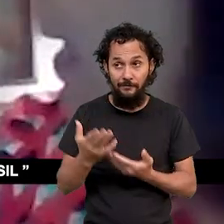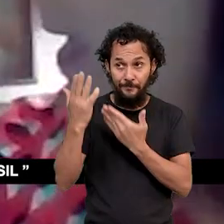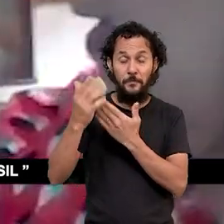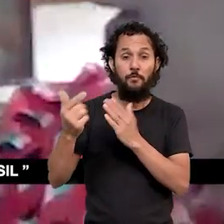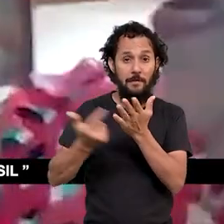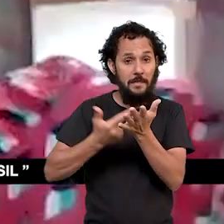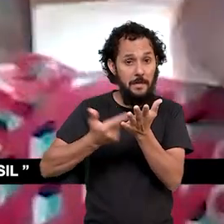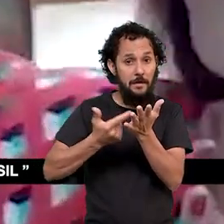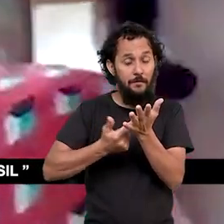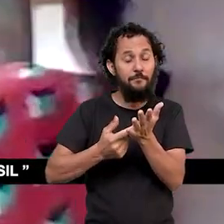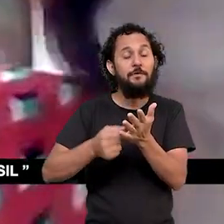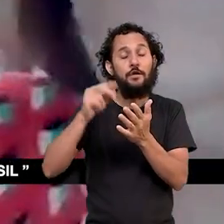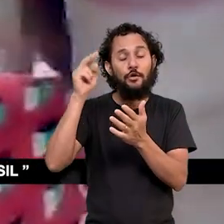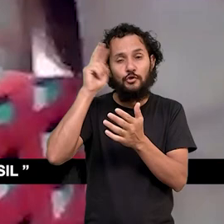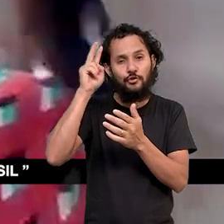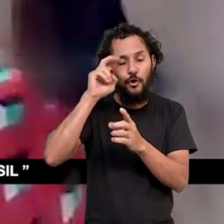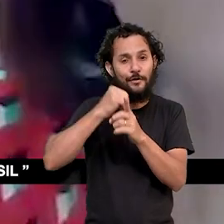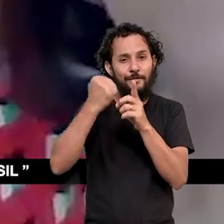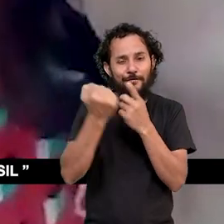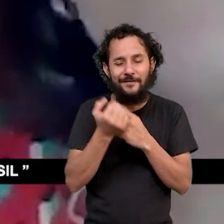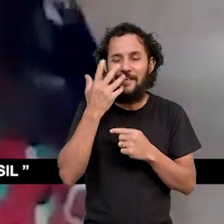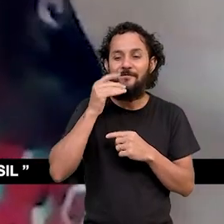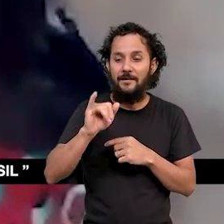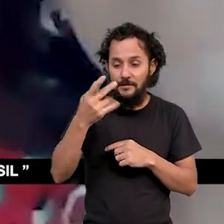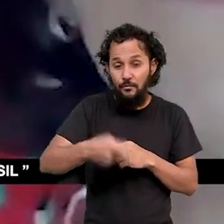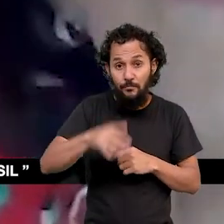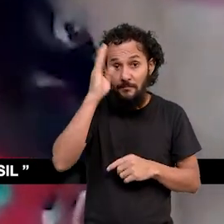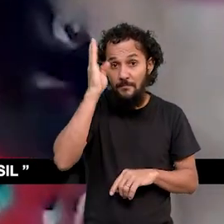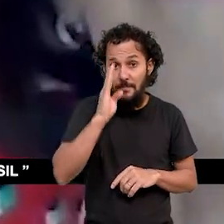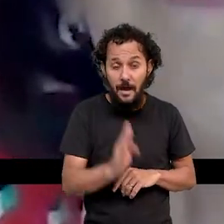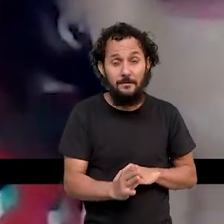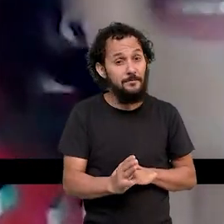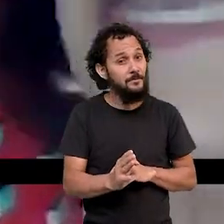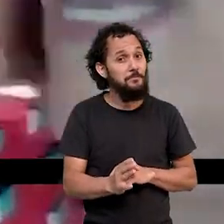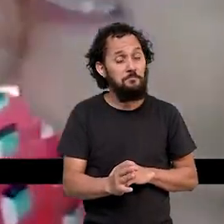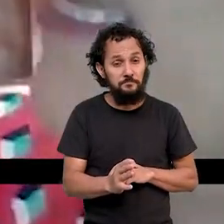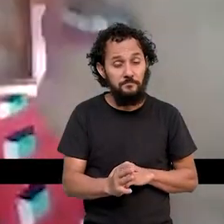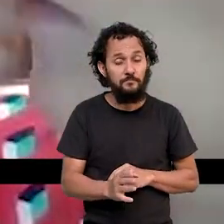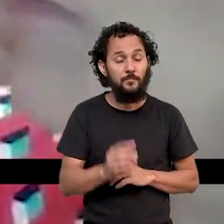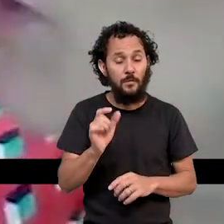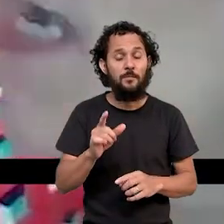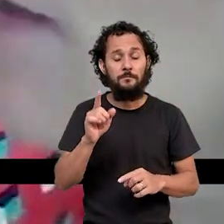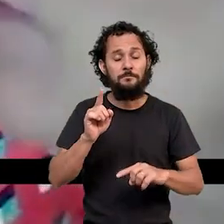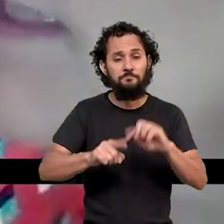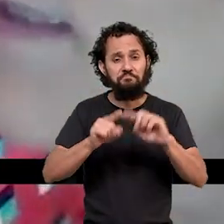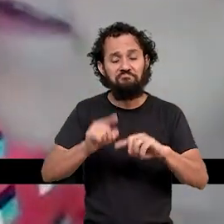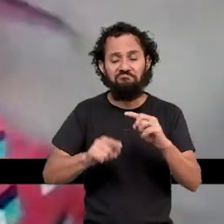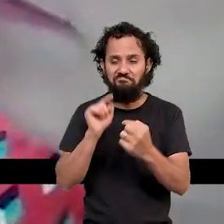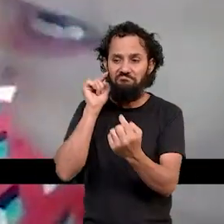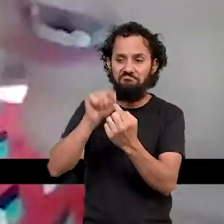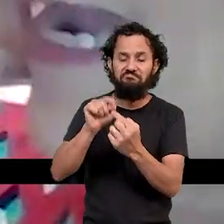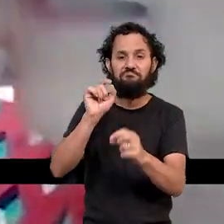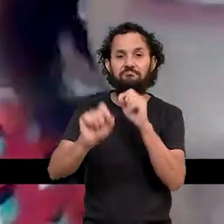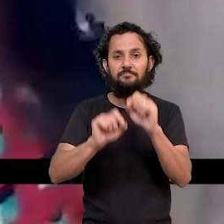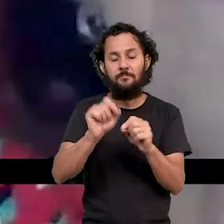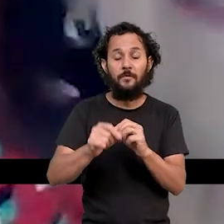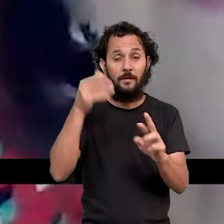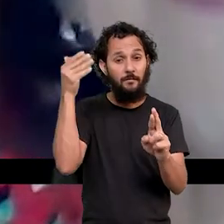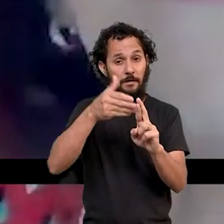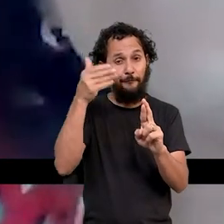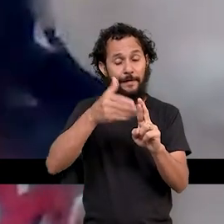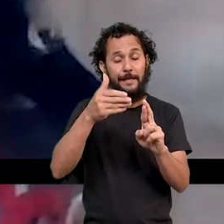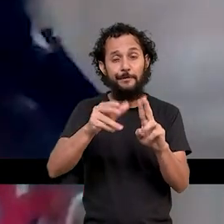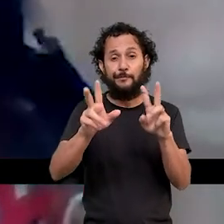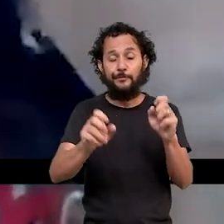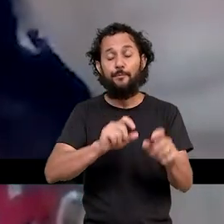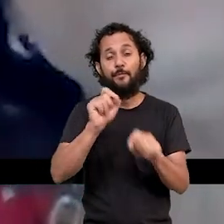aqui, A História Social da Infância no Brasil, que é objeto, então, de